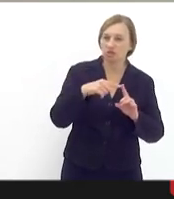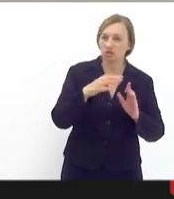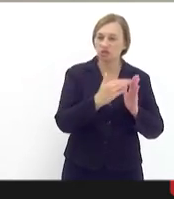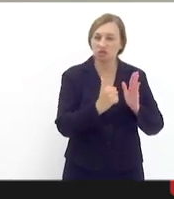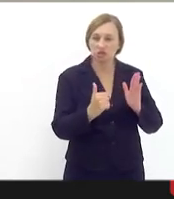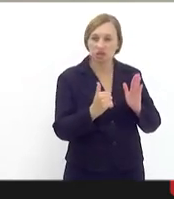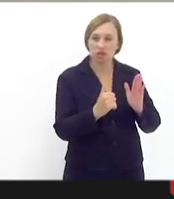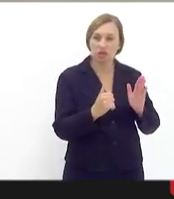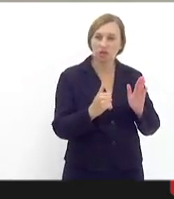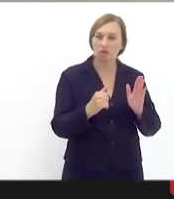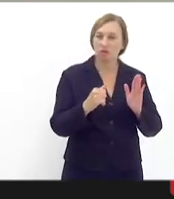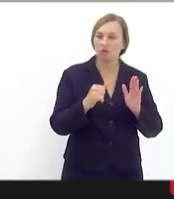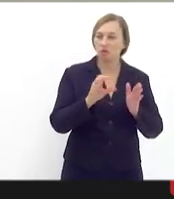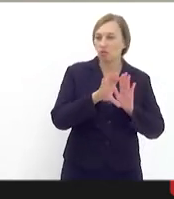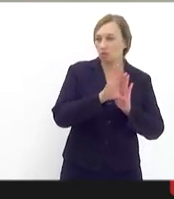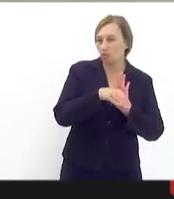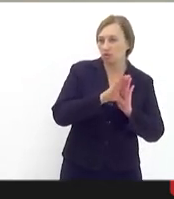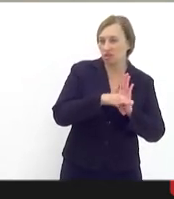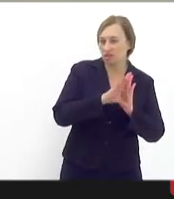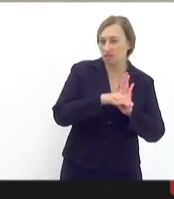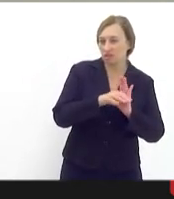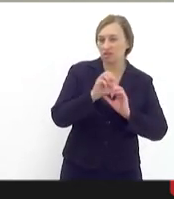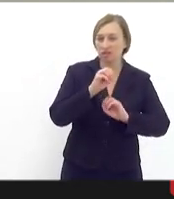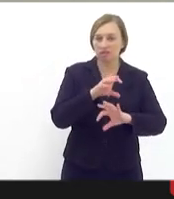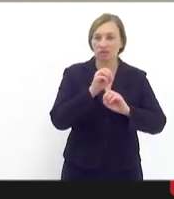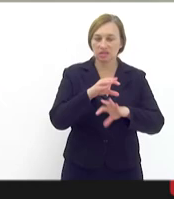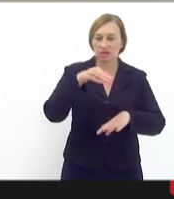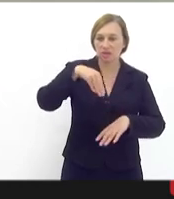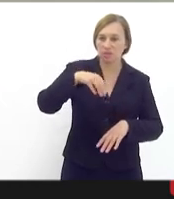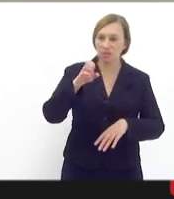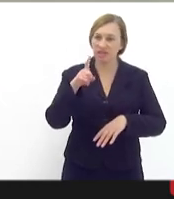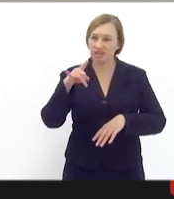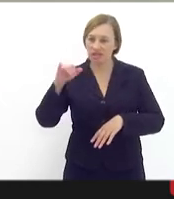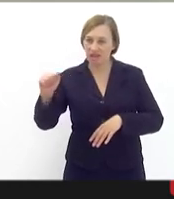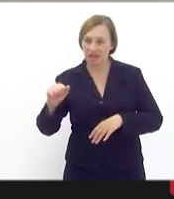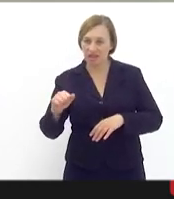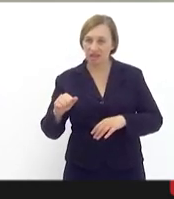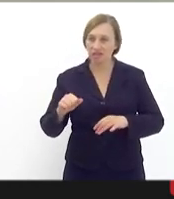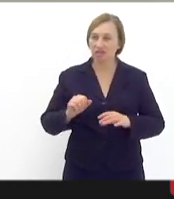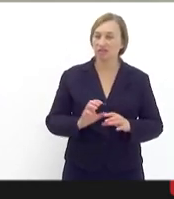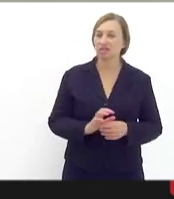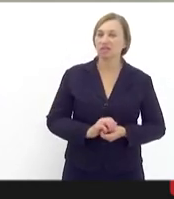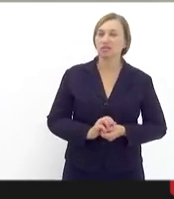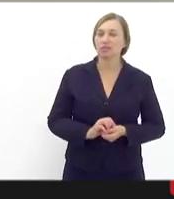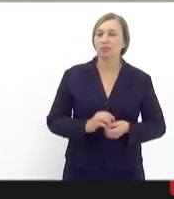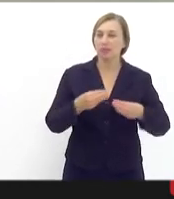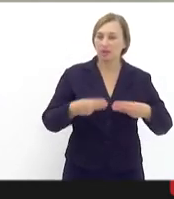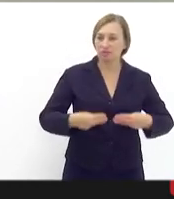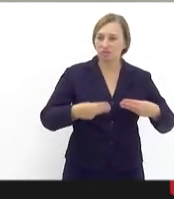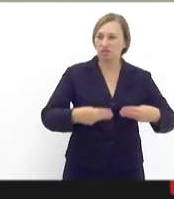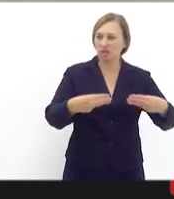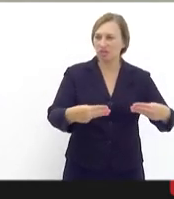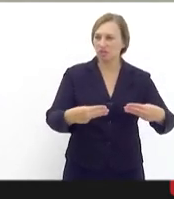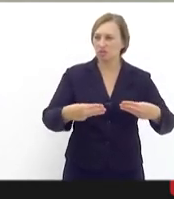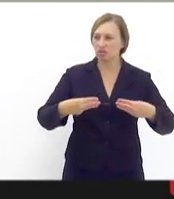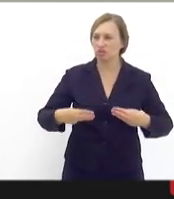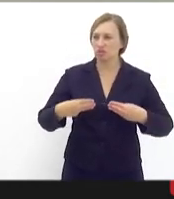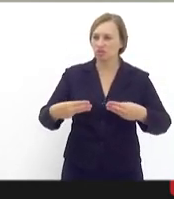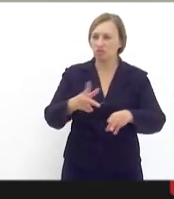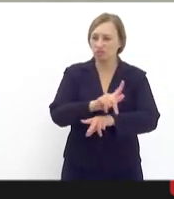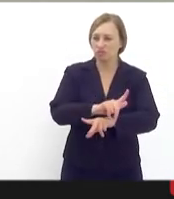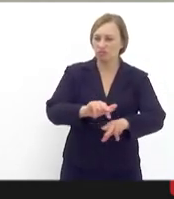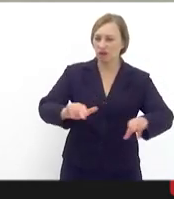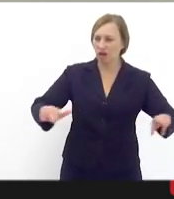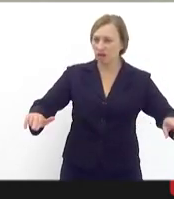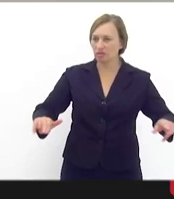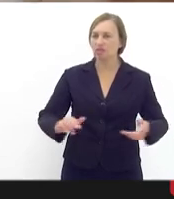educação midiática, fazendo uma interlocução entre ministérios, o que faz com que isso se torne algo muito mais